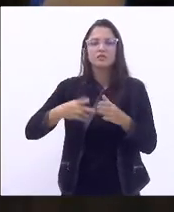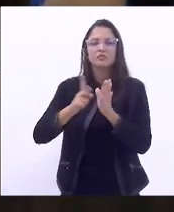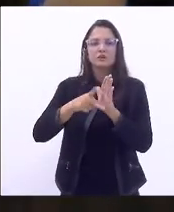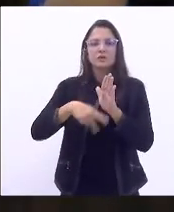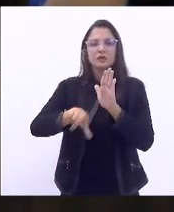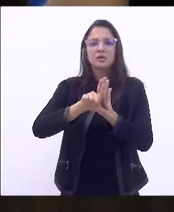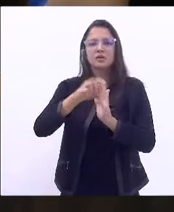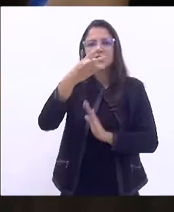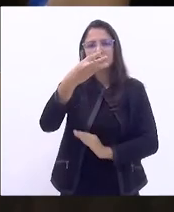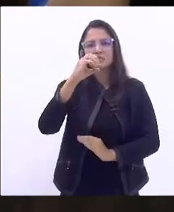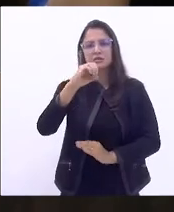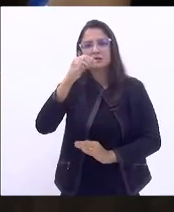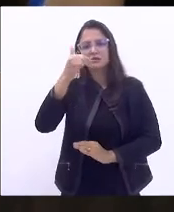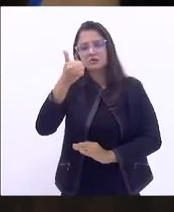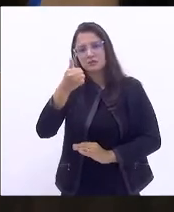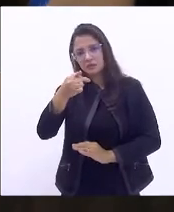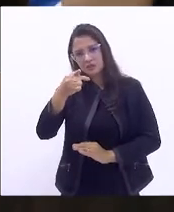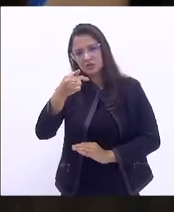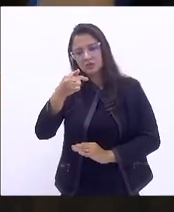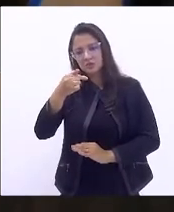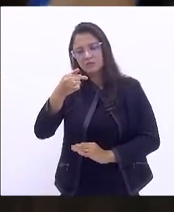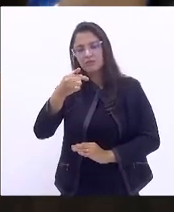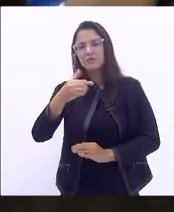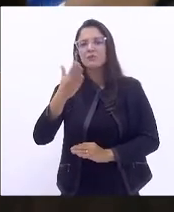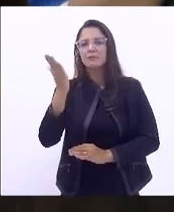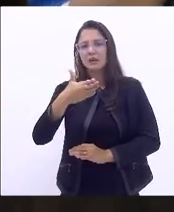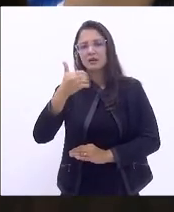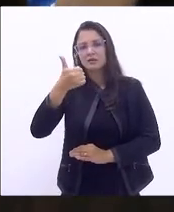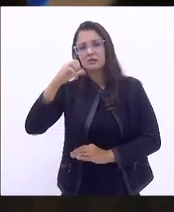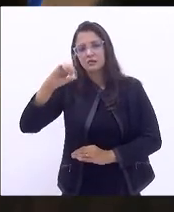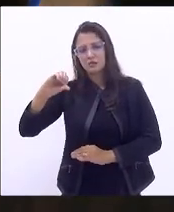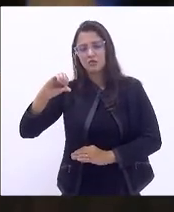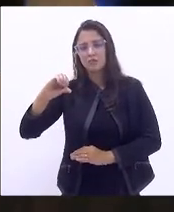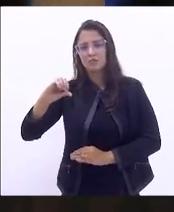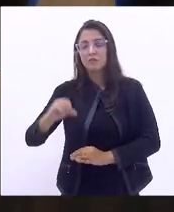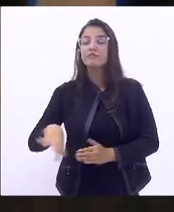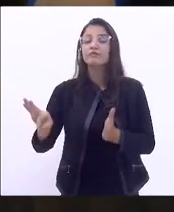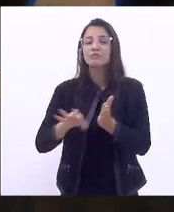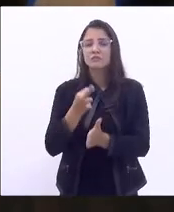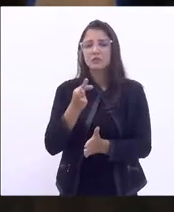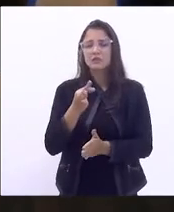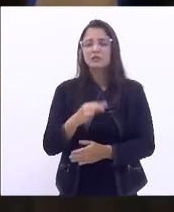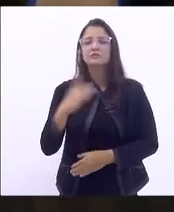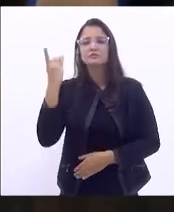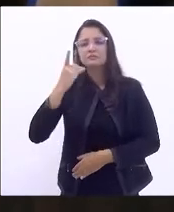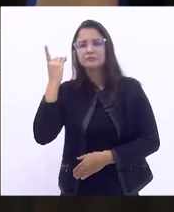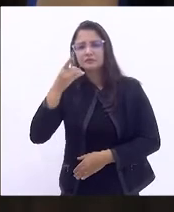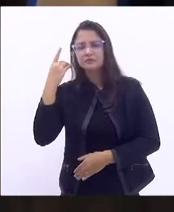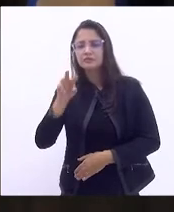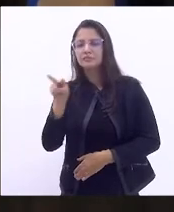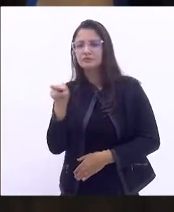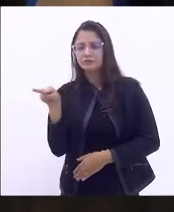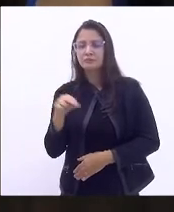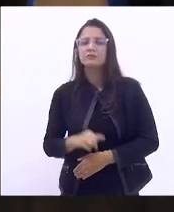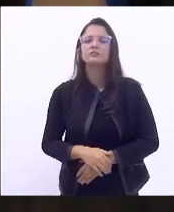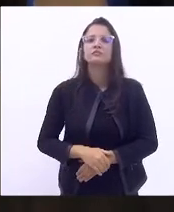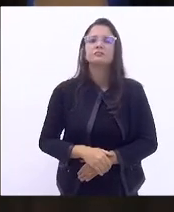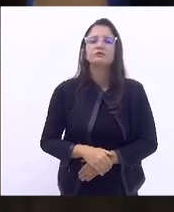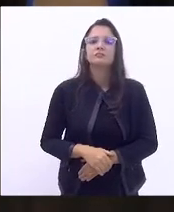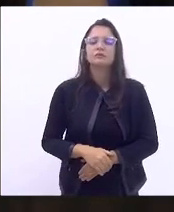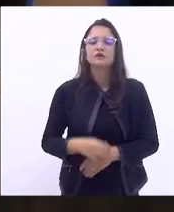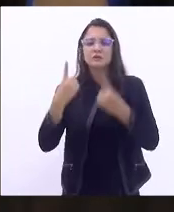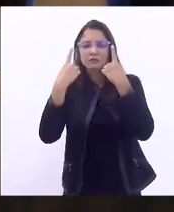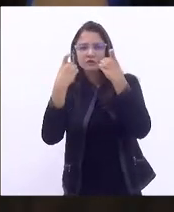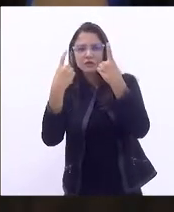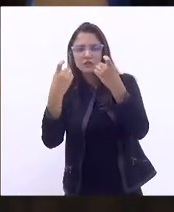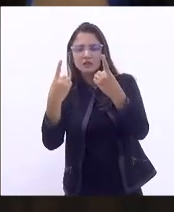307/19, de autoria dos deputados Rosenberg, Reis e Daniel Librelon, que determina a notificação compulsória de casos de violência